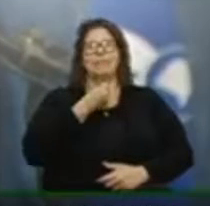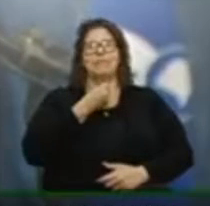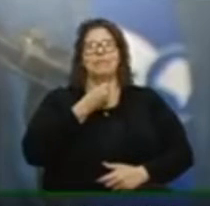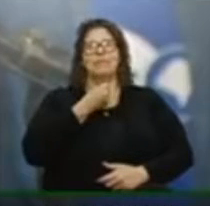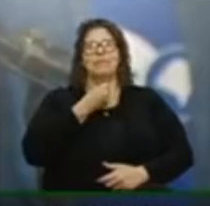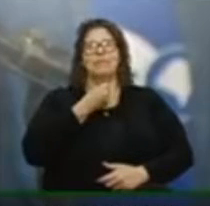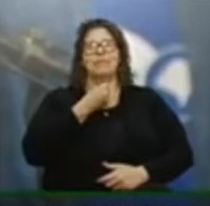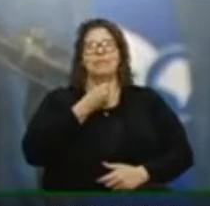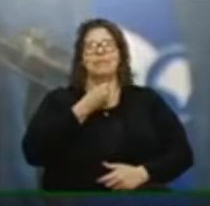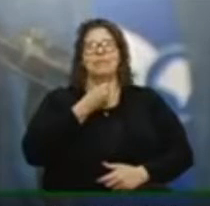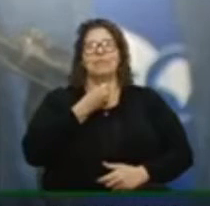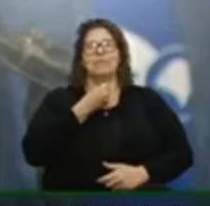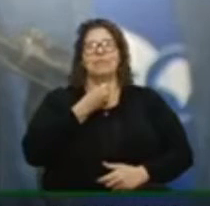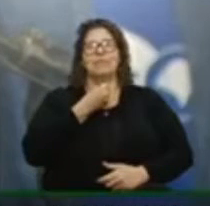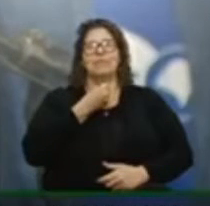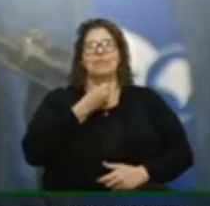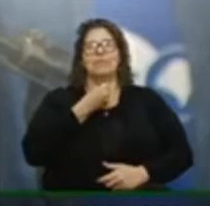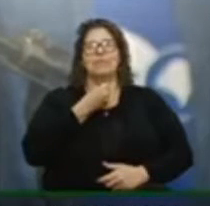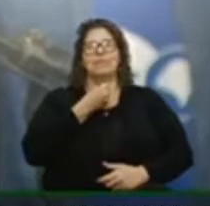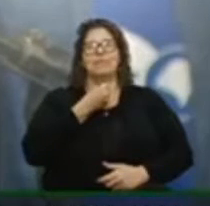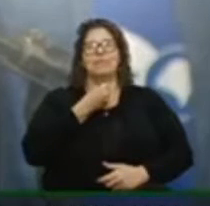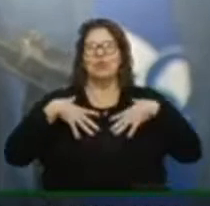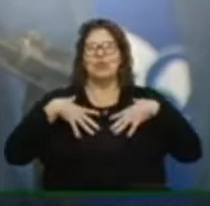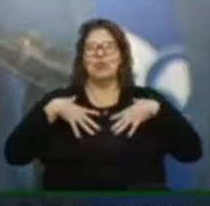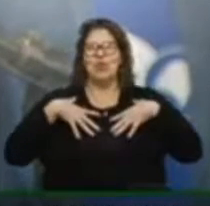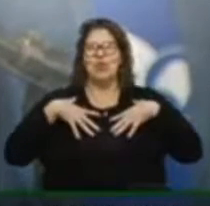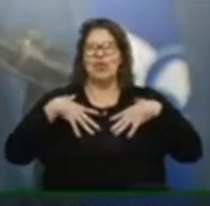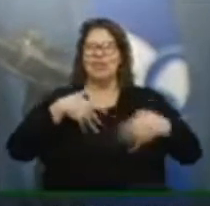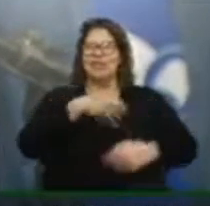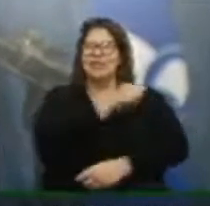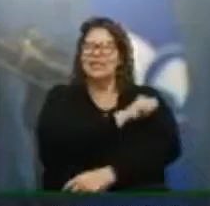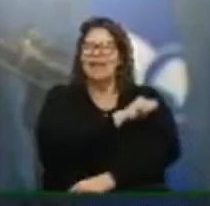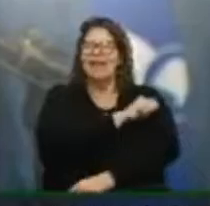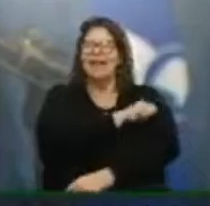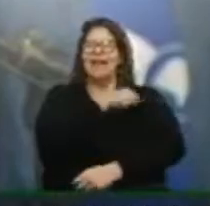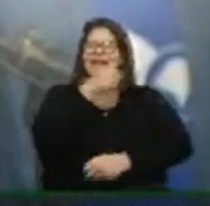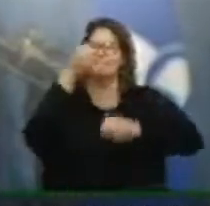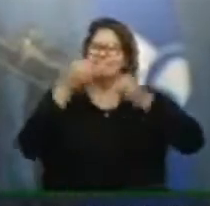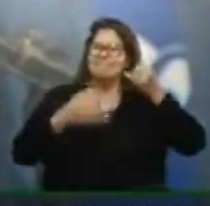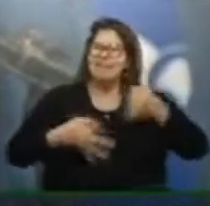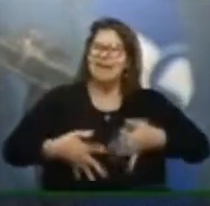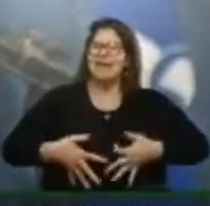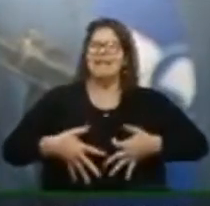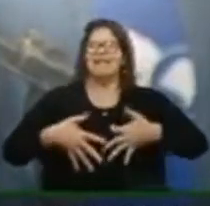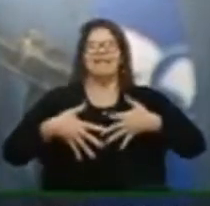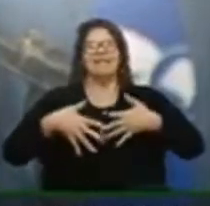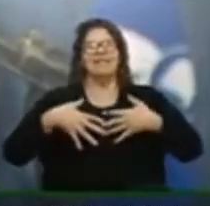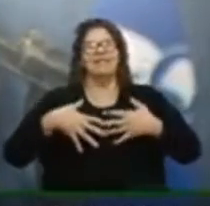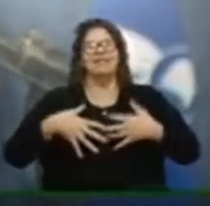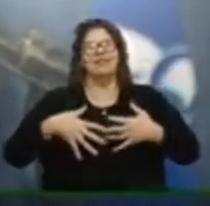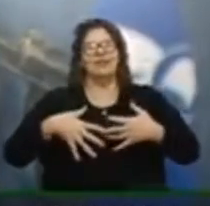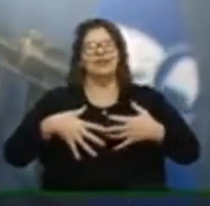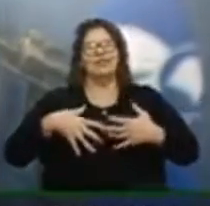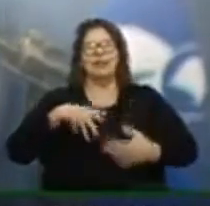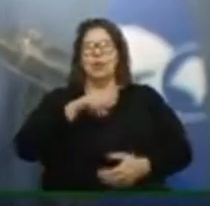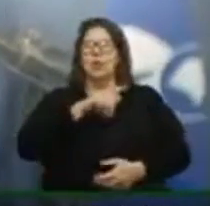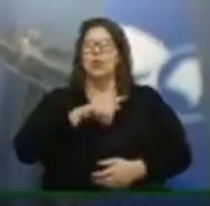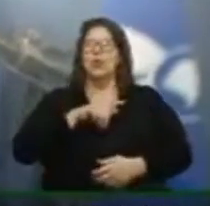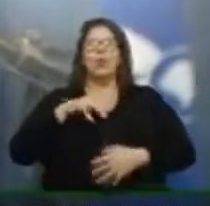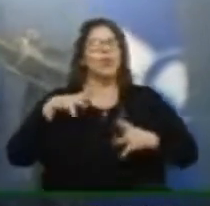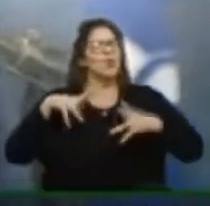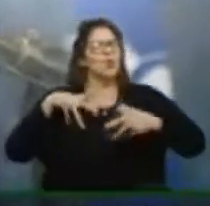muito orgulhosa de aqui estar em os estudantes têm relatado que vocês vêm passando por diferentes governos